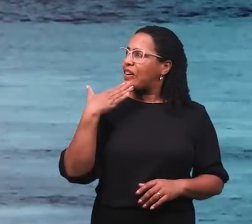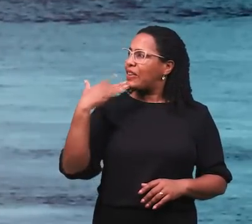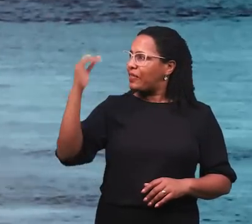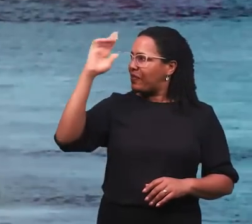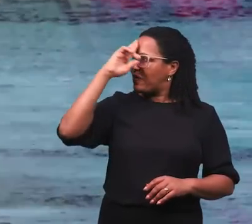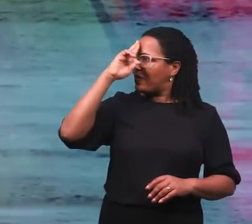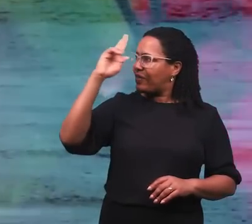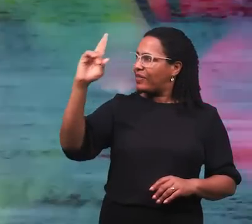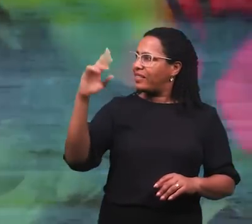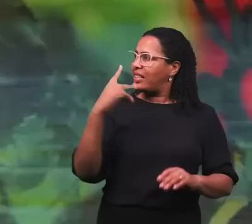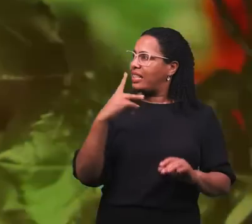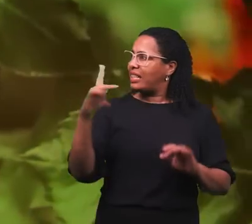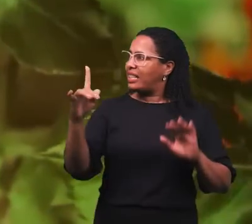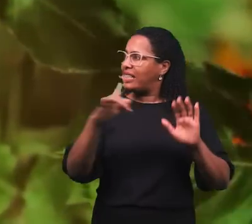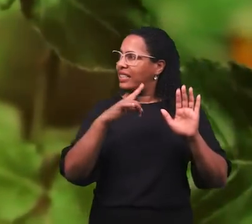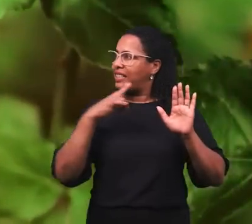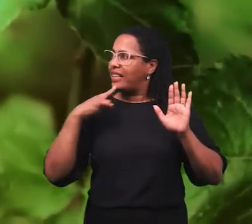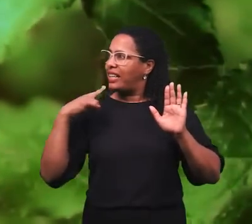remidor.